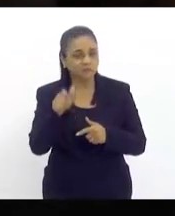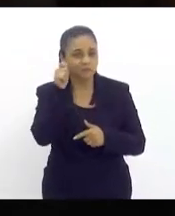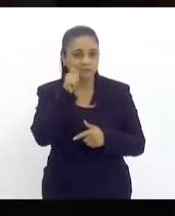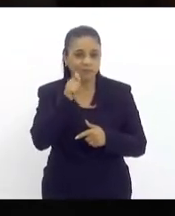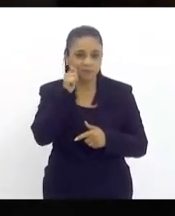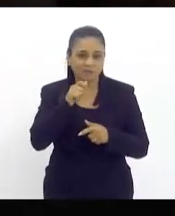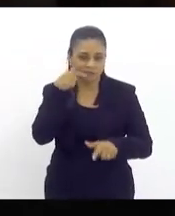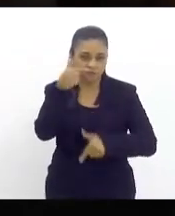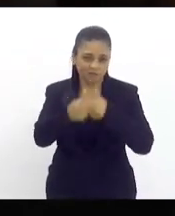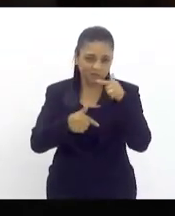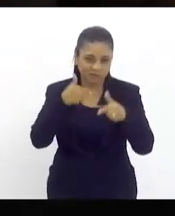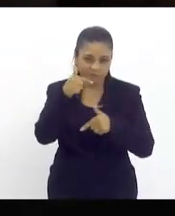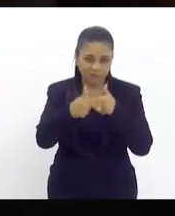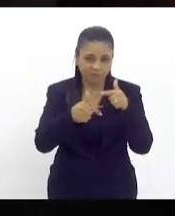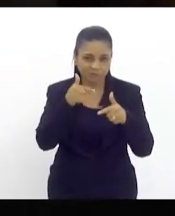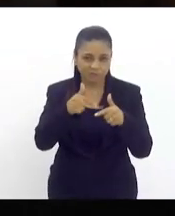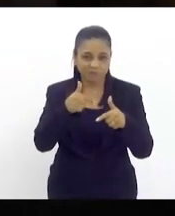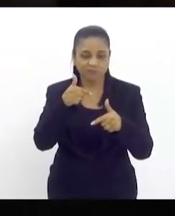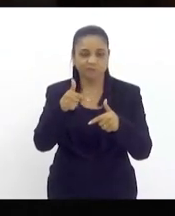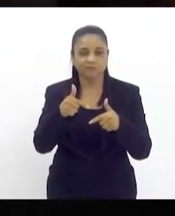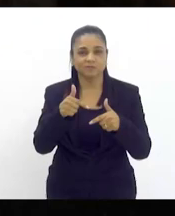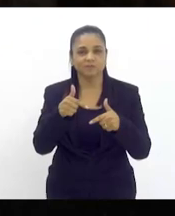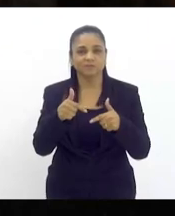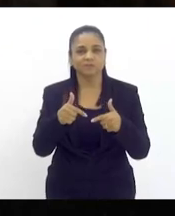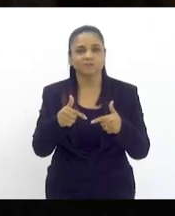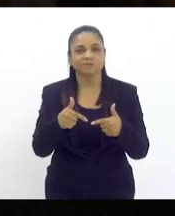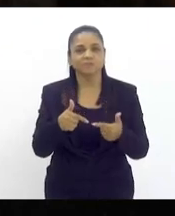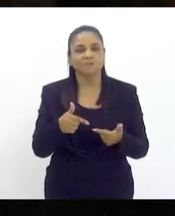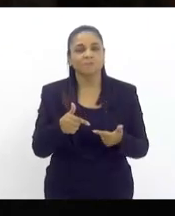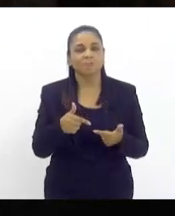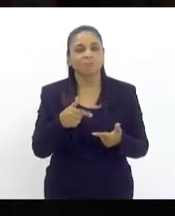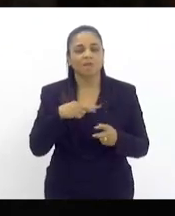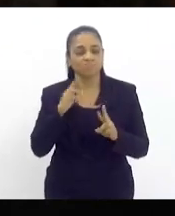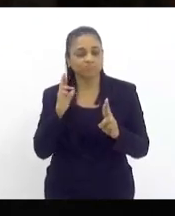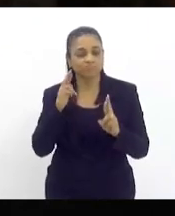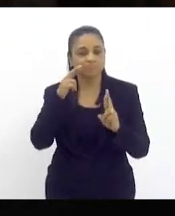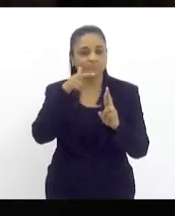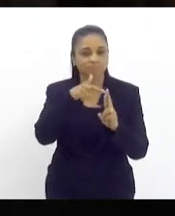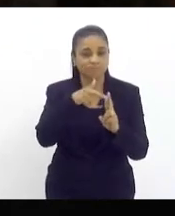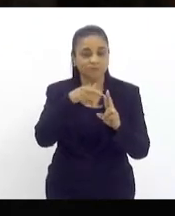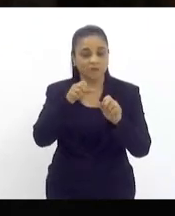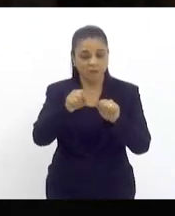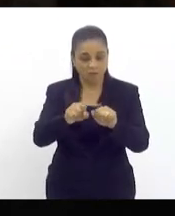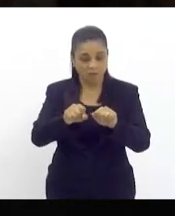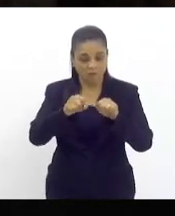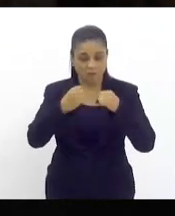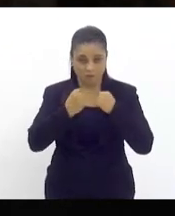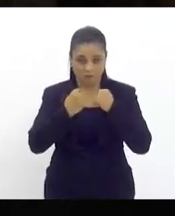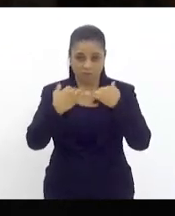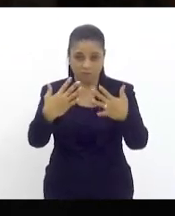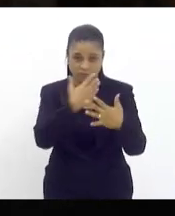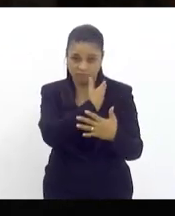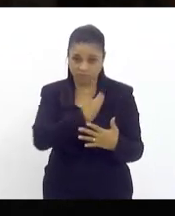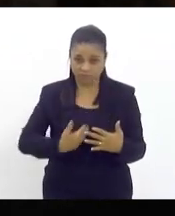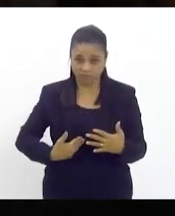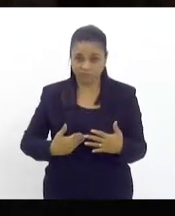e aqui mais diretamente me referindo à audiência pública convocada pela